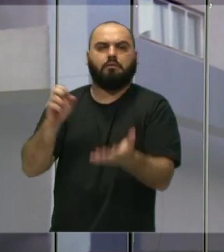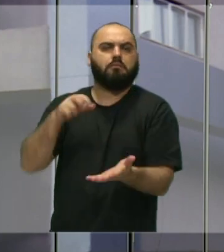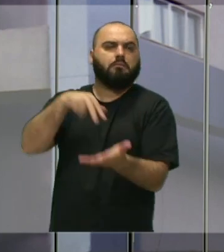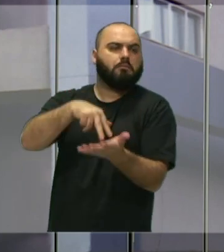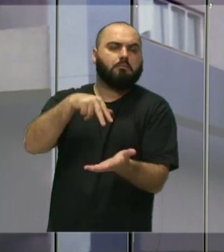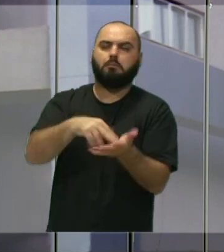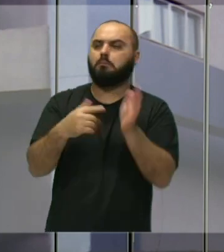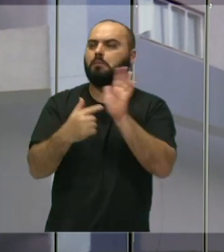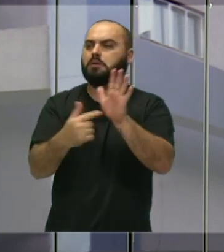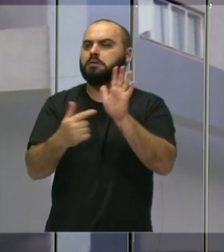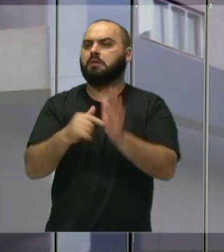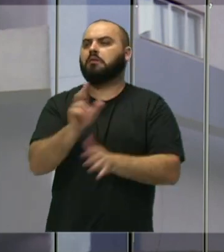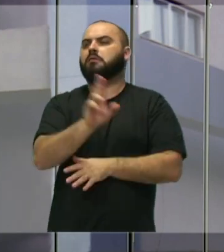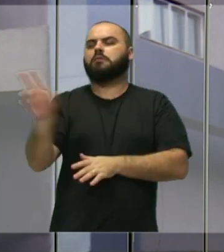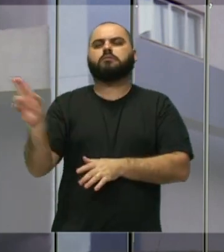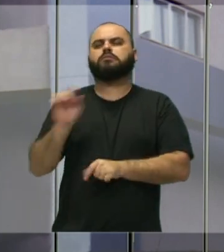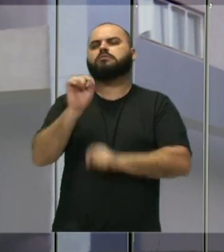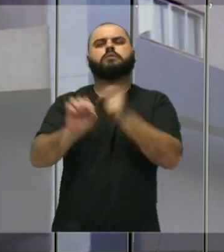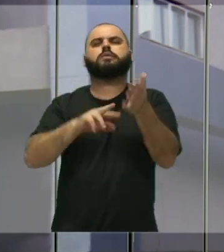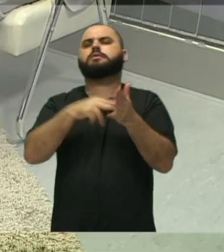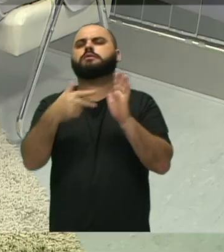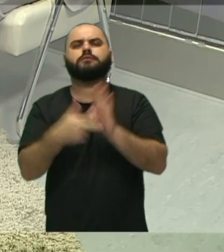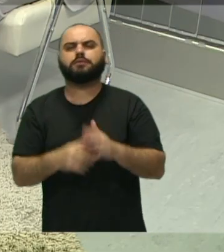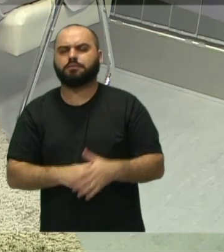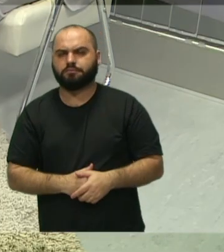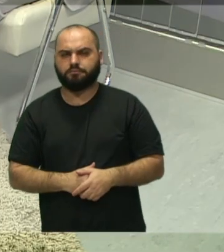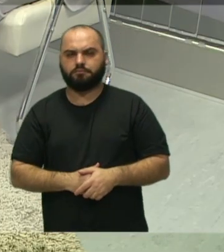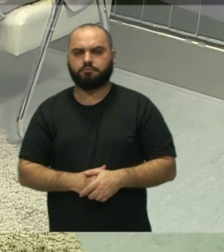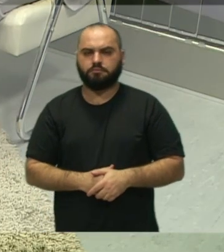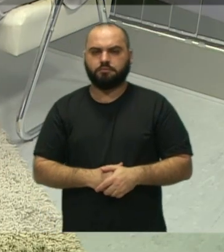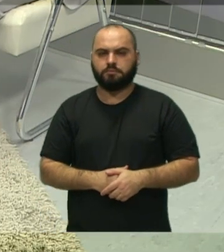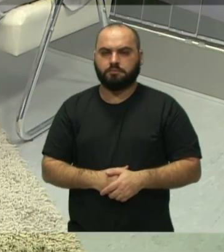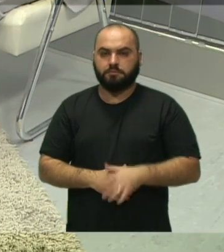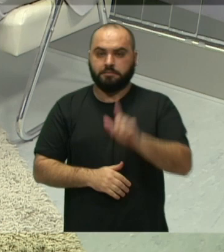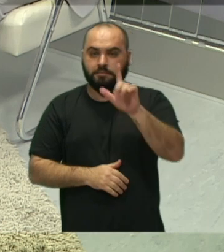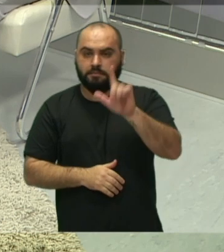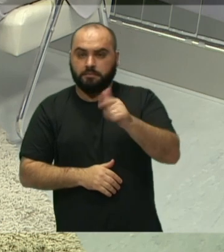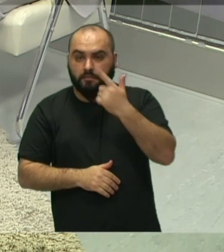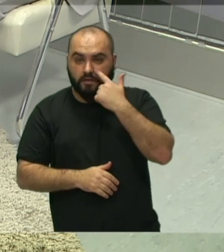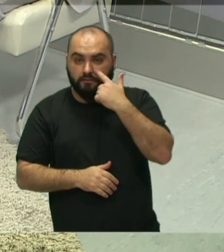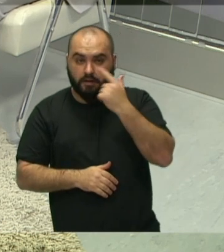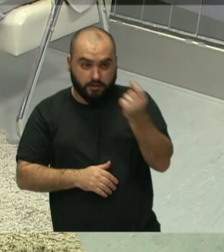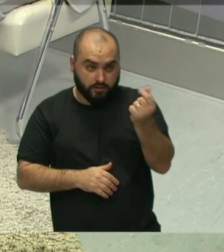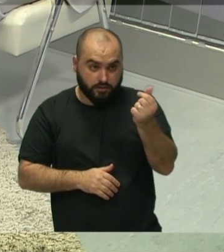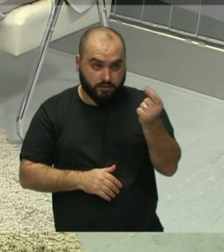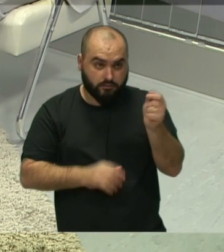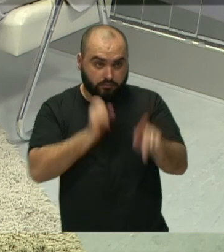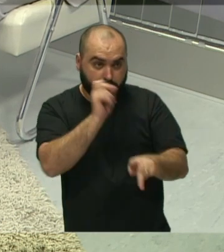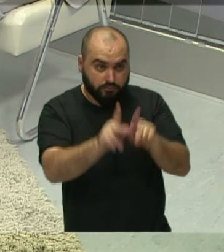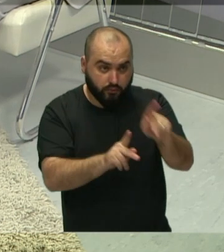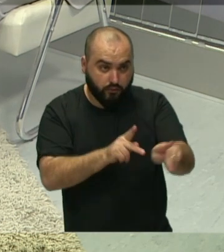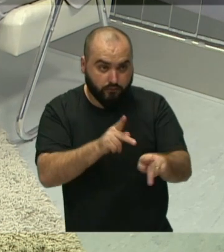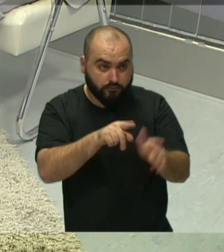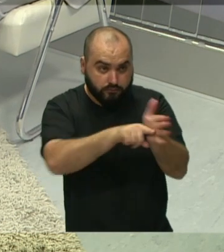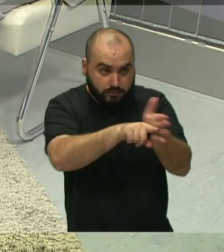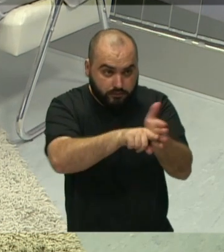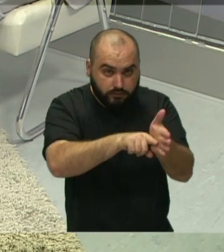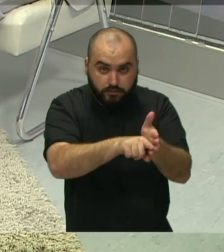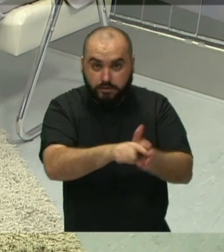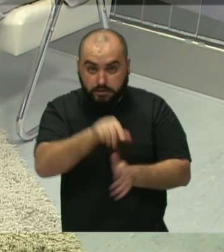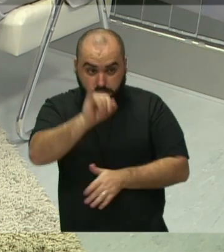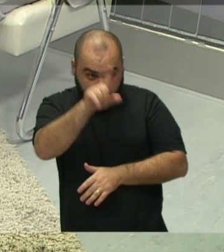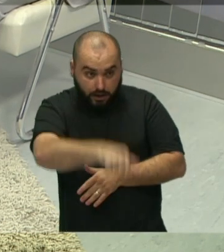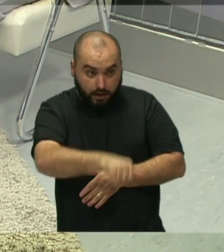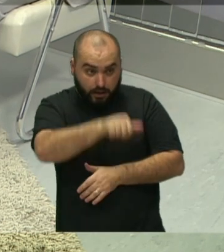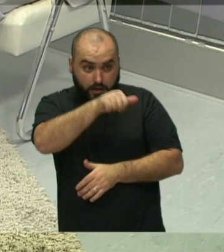na CPI. O que é fazer palanque numa CPI? É você apurar quem desviou dinheiro do povo? Se isso é fazer palanque, eu estou